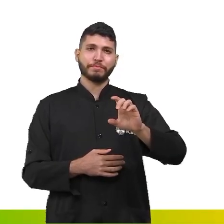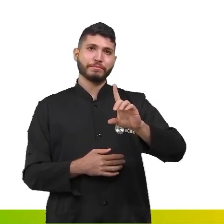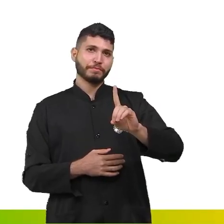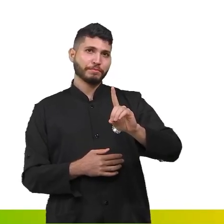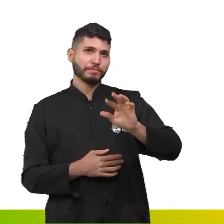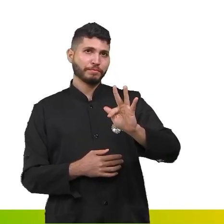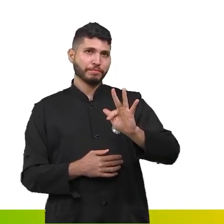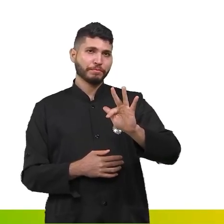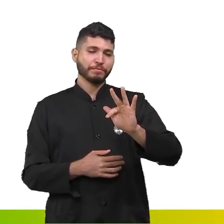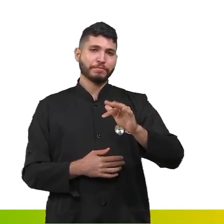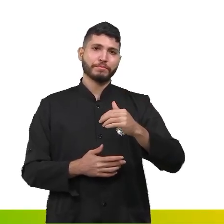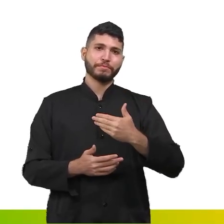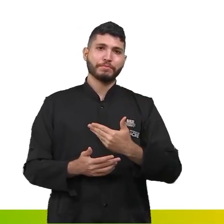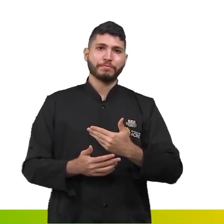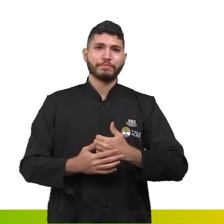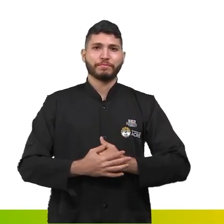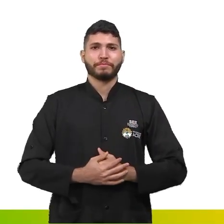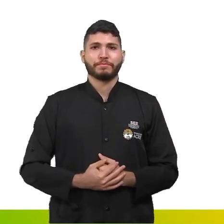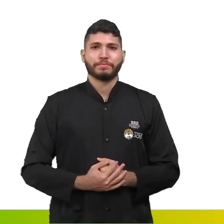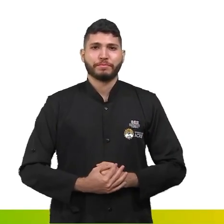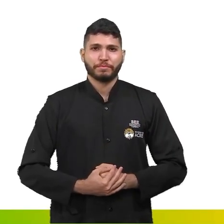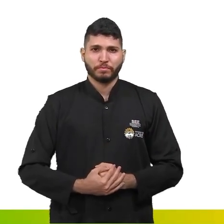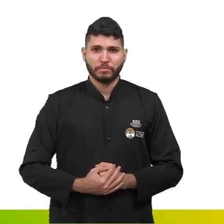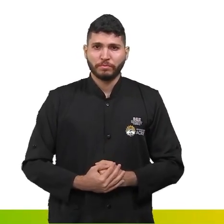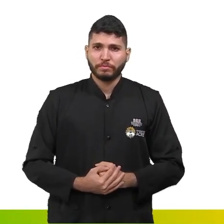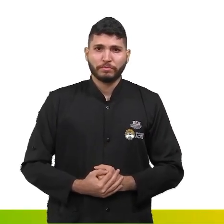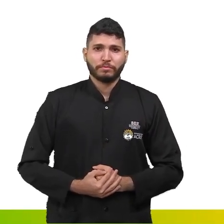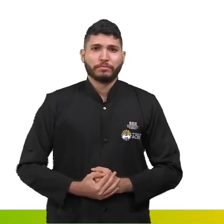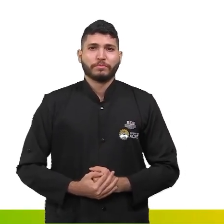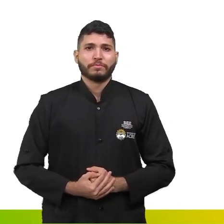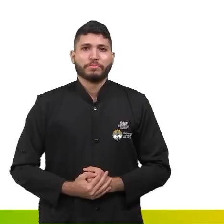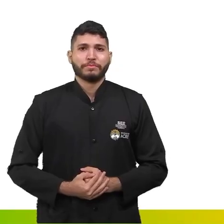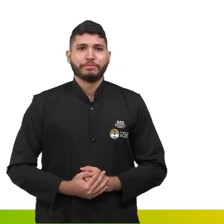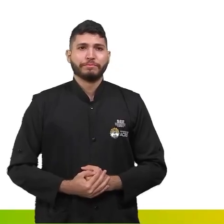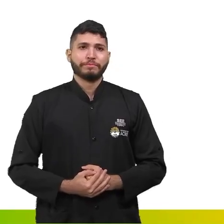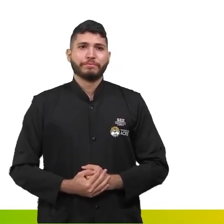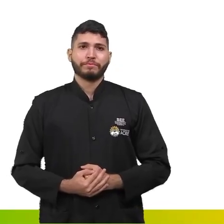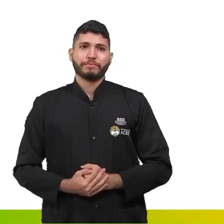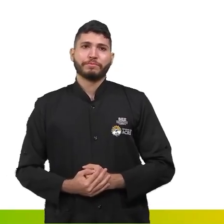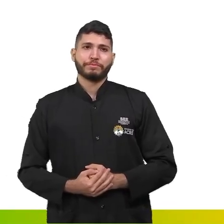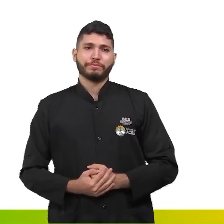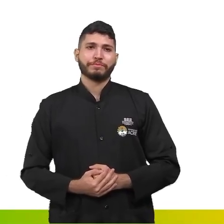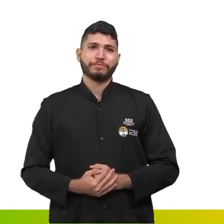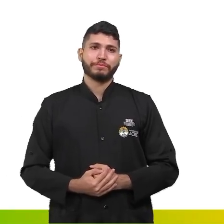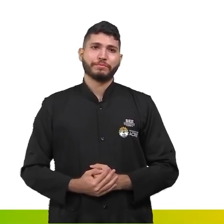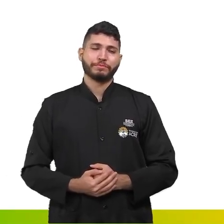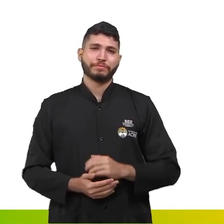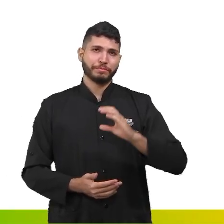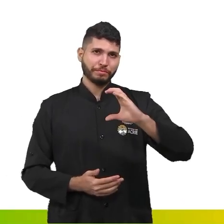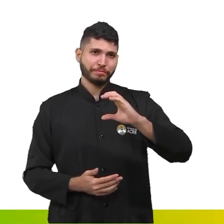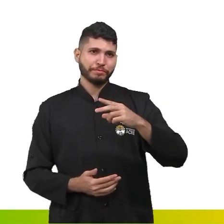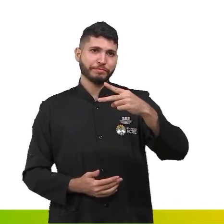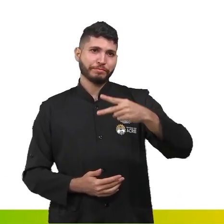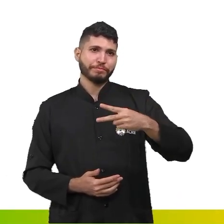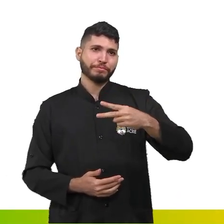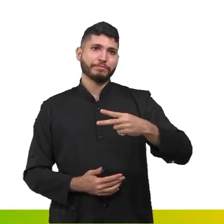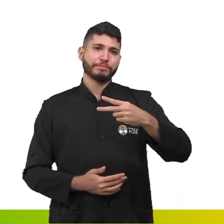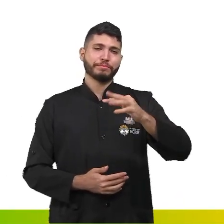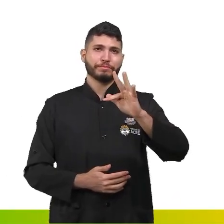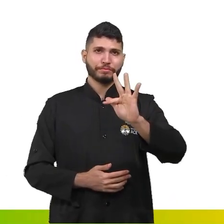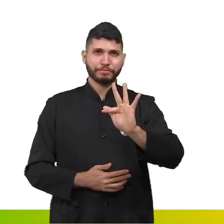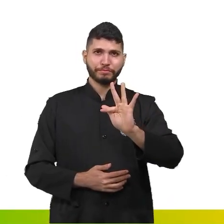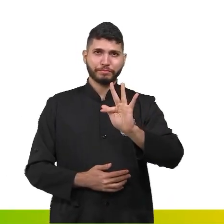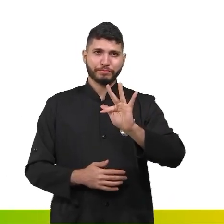dizer, seguindo essa linha de raciocínio, que C é igual a F.